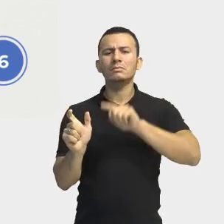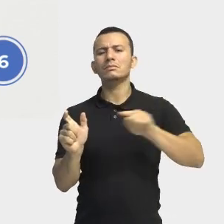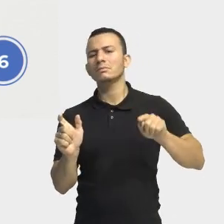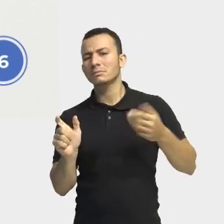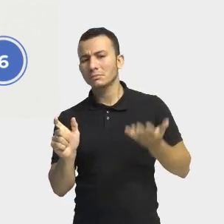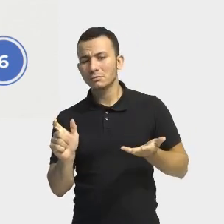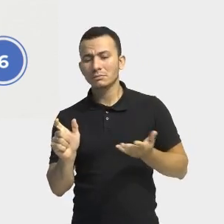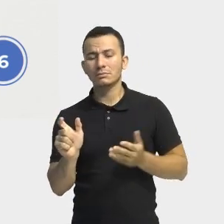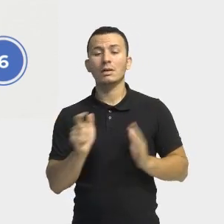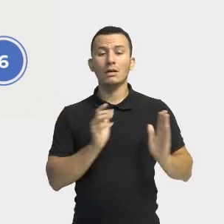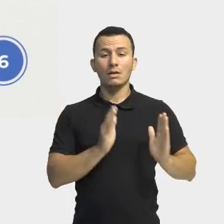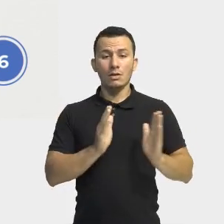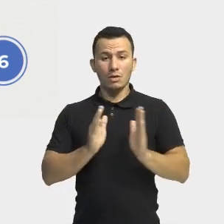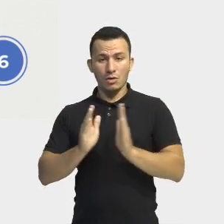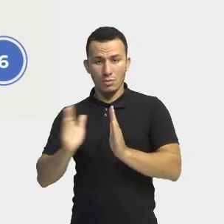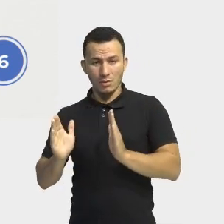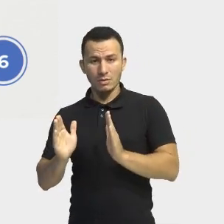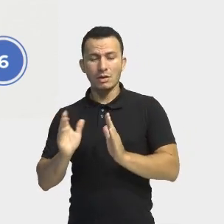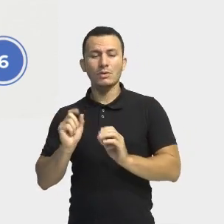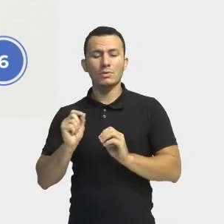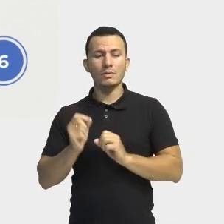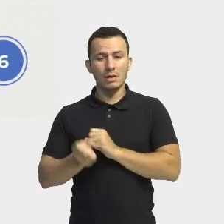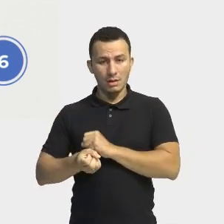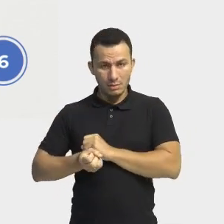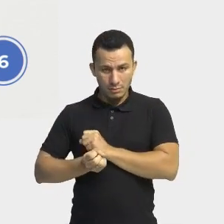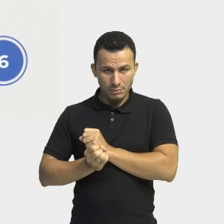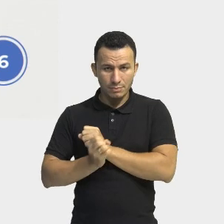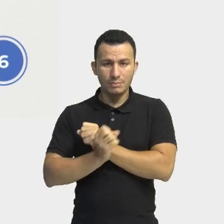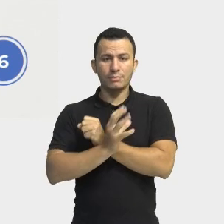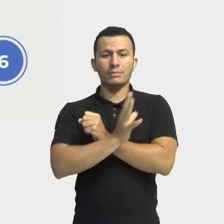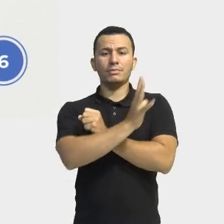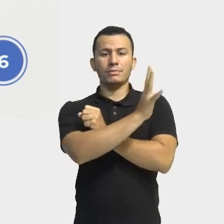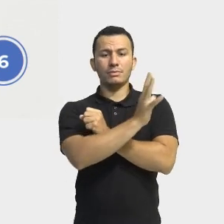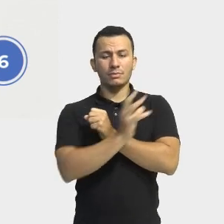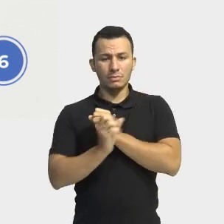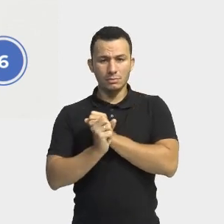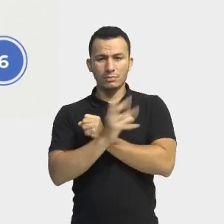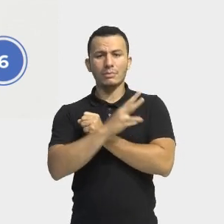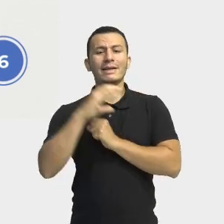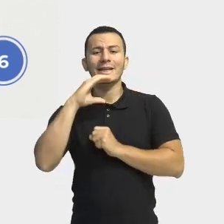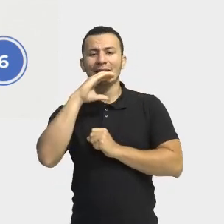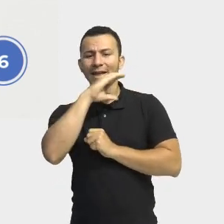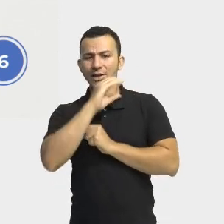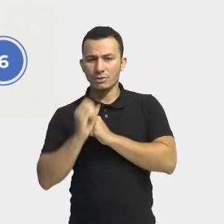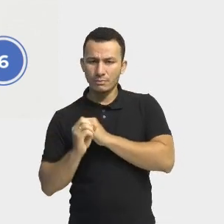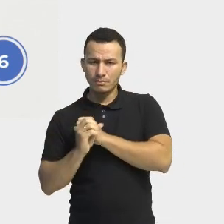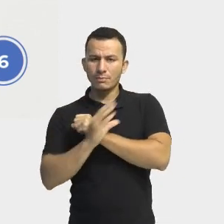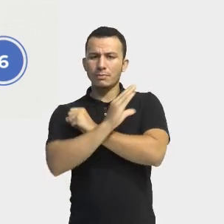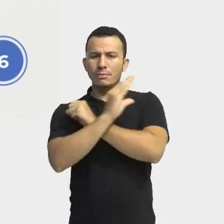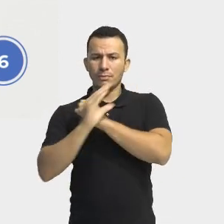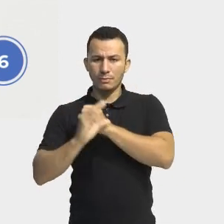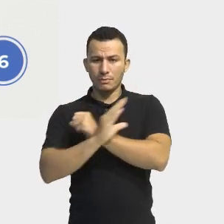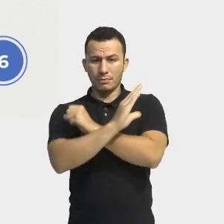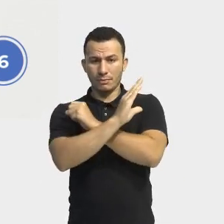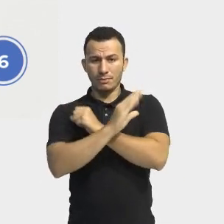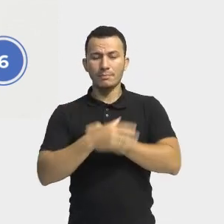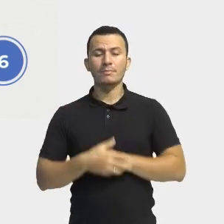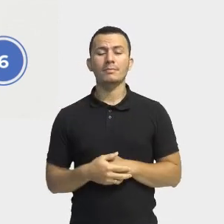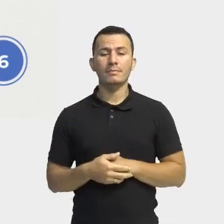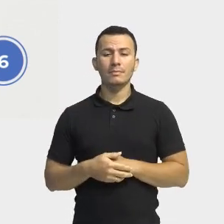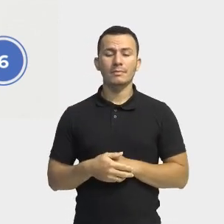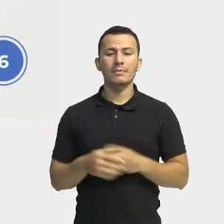isso é um processo exotérmico, está liberando calor. Fusão do gelo